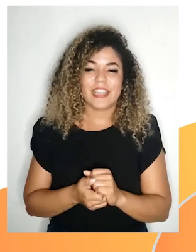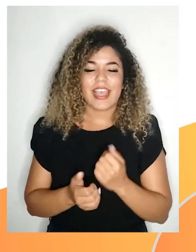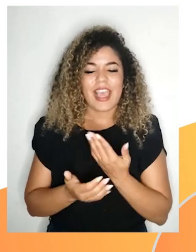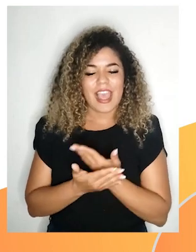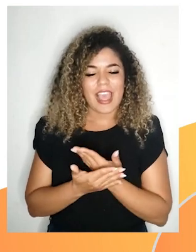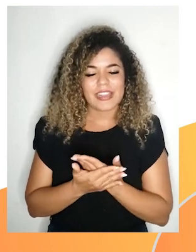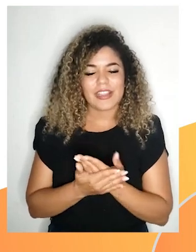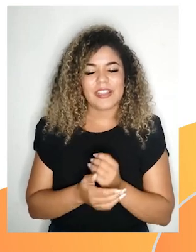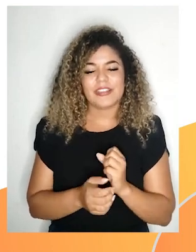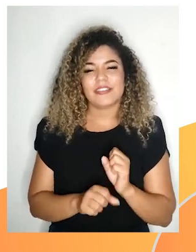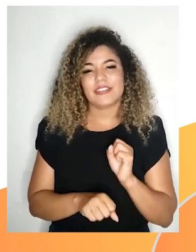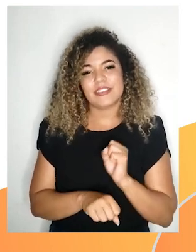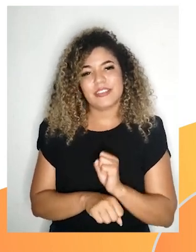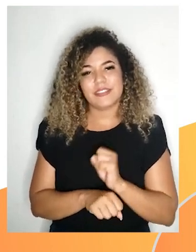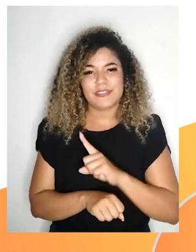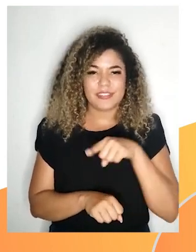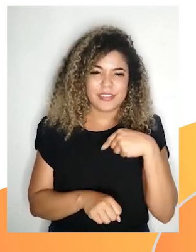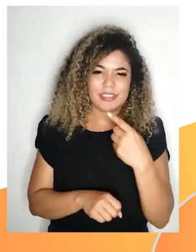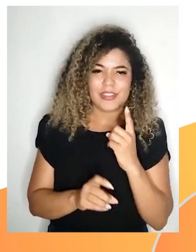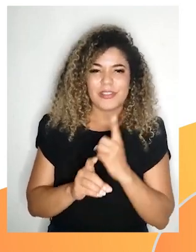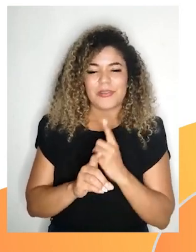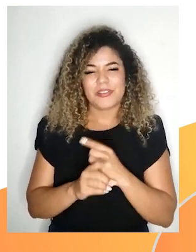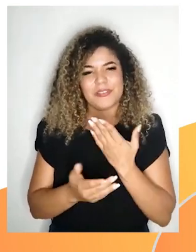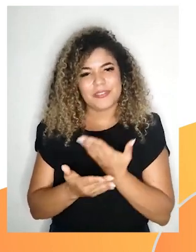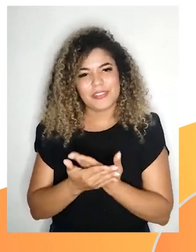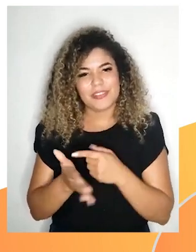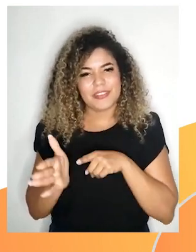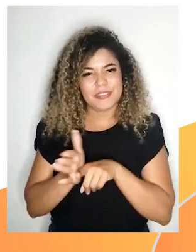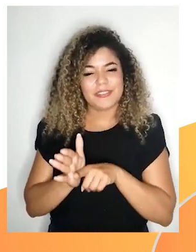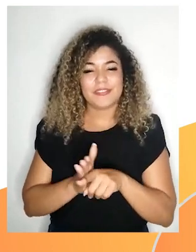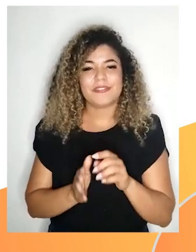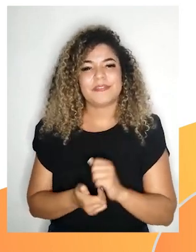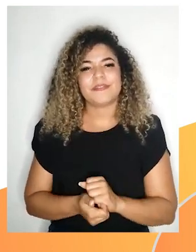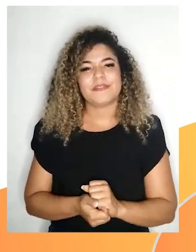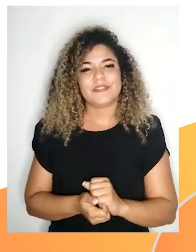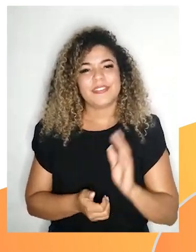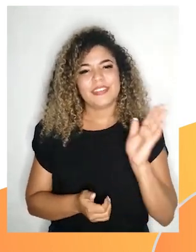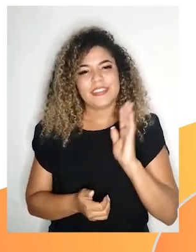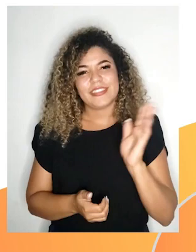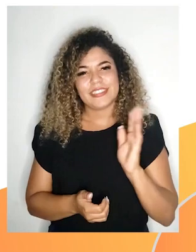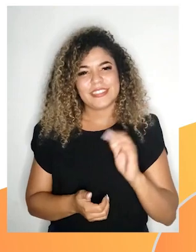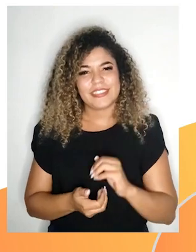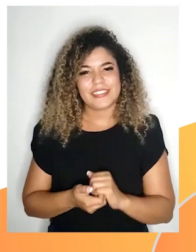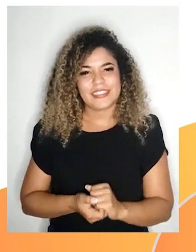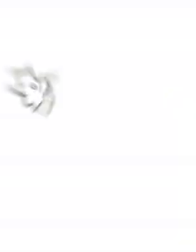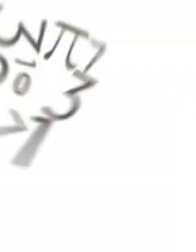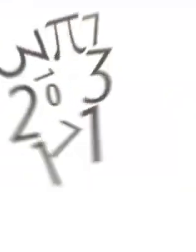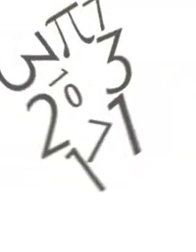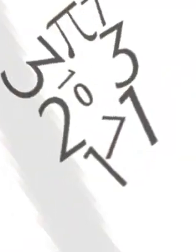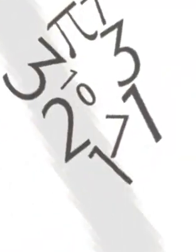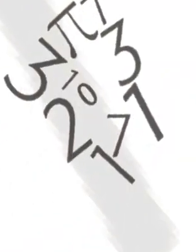terminando essa questão por aqui. Espero vocês numa próxima questão e até lá. Tchau, tchau!